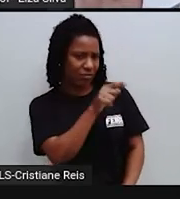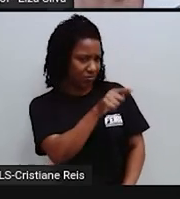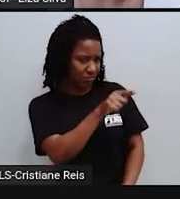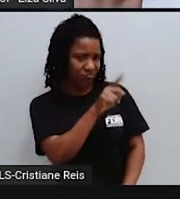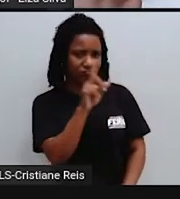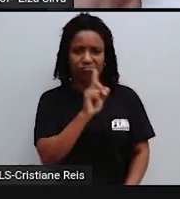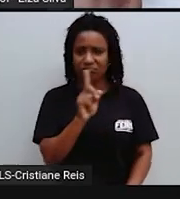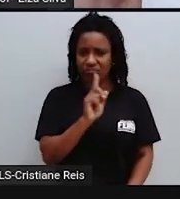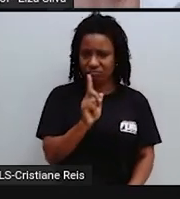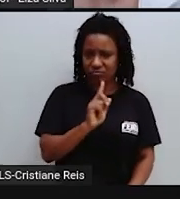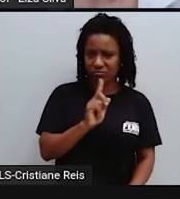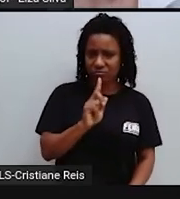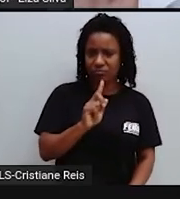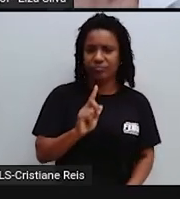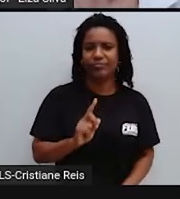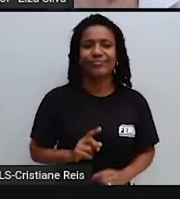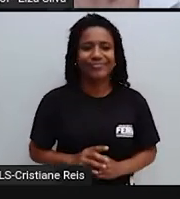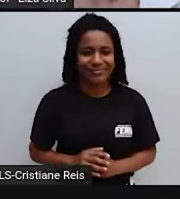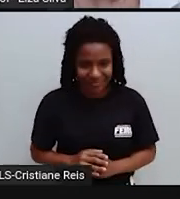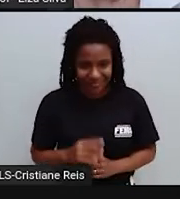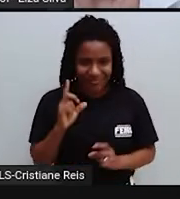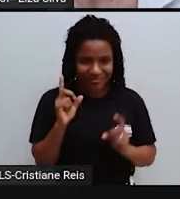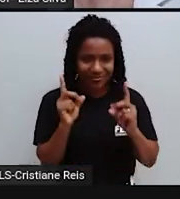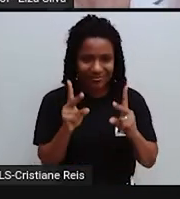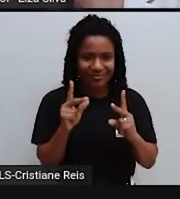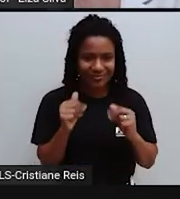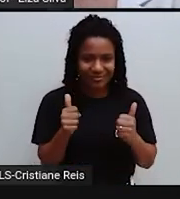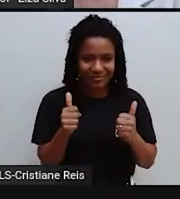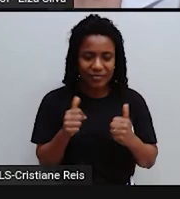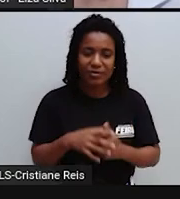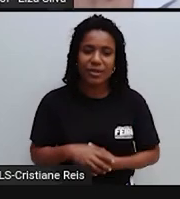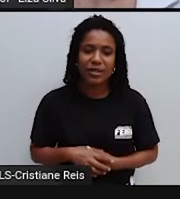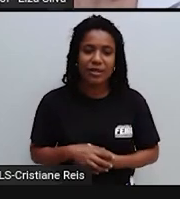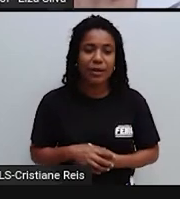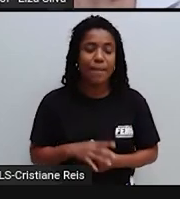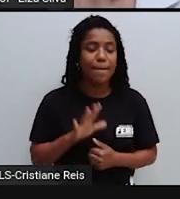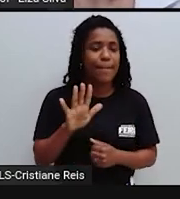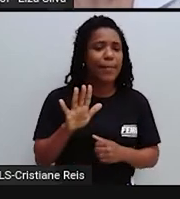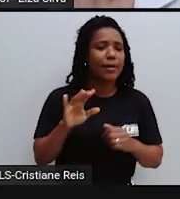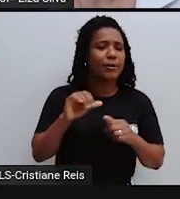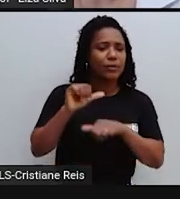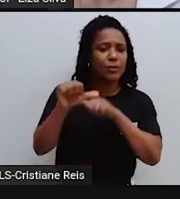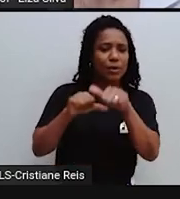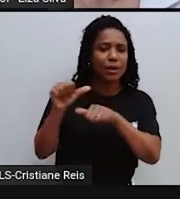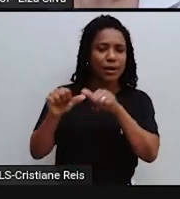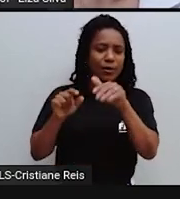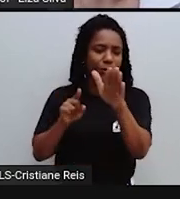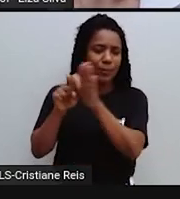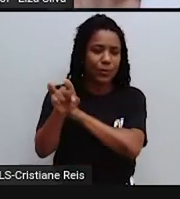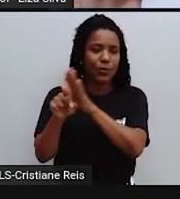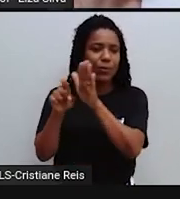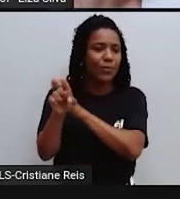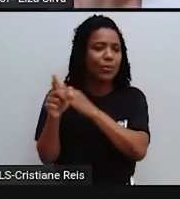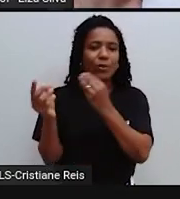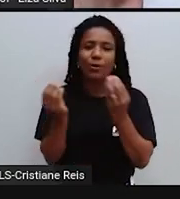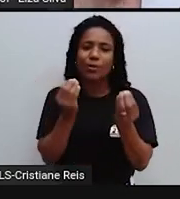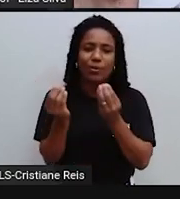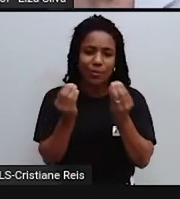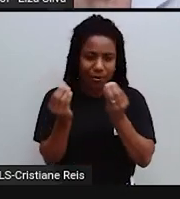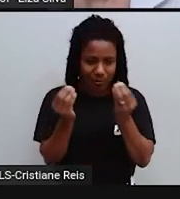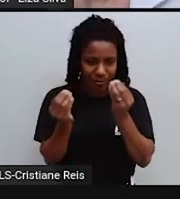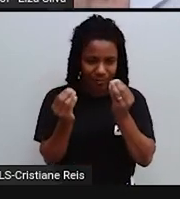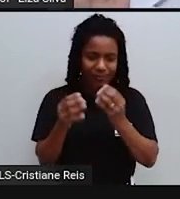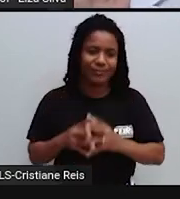estou falando com você. Ok? E na forma interrogativa, né, quando a gente quer perguntar alguma